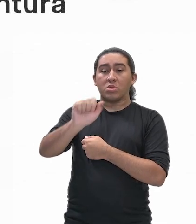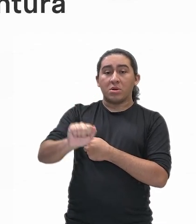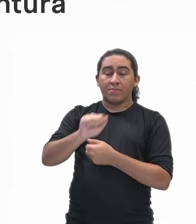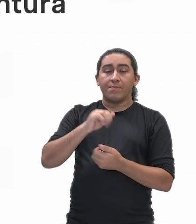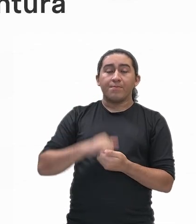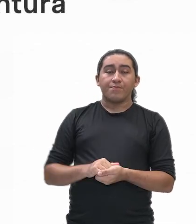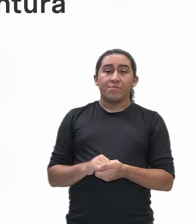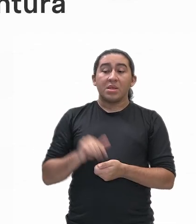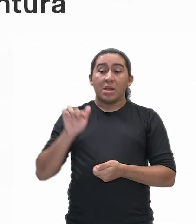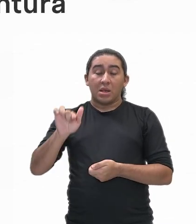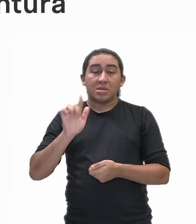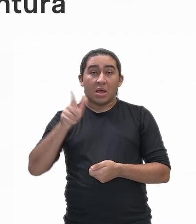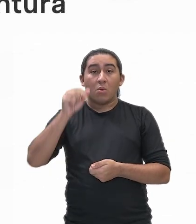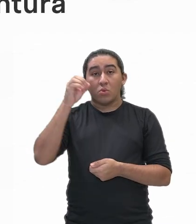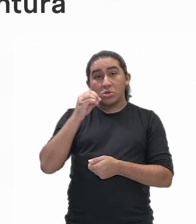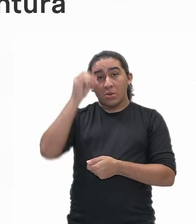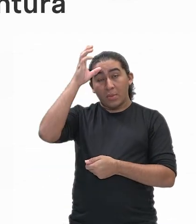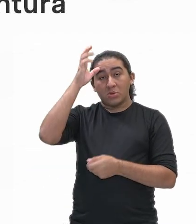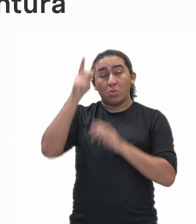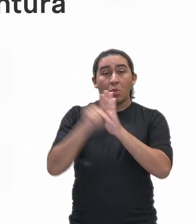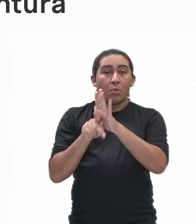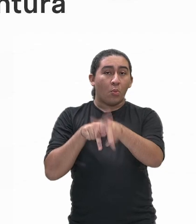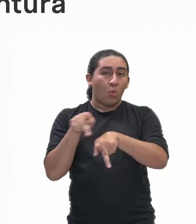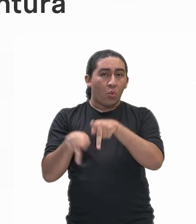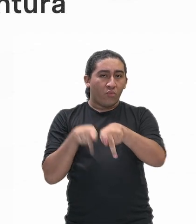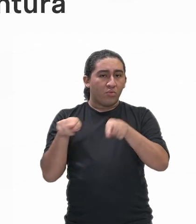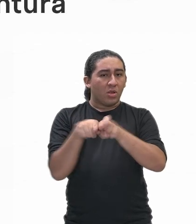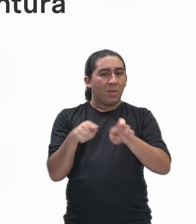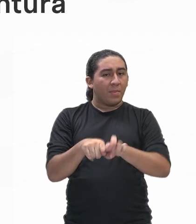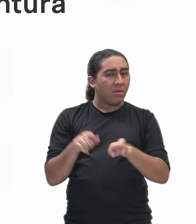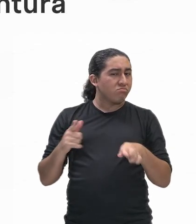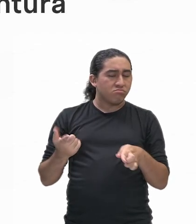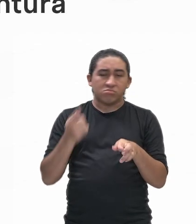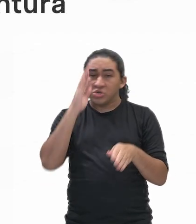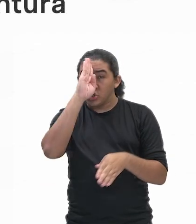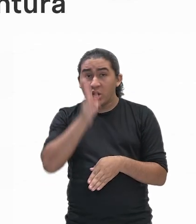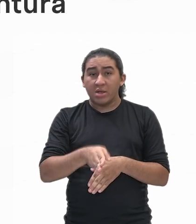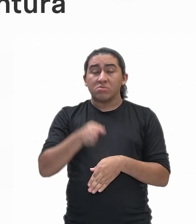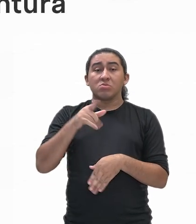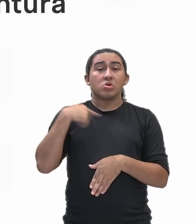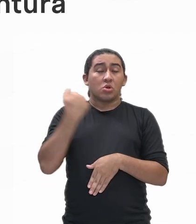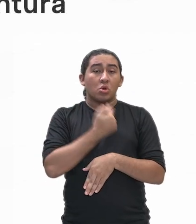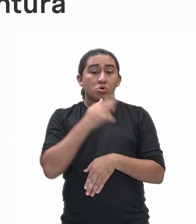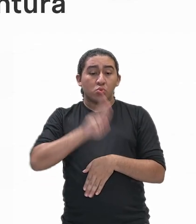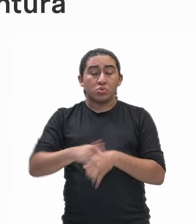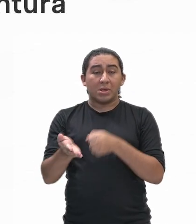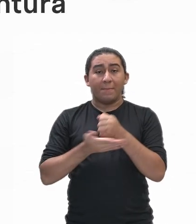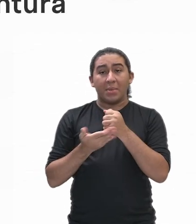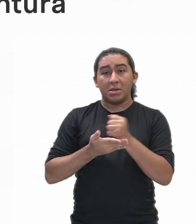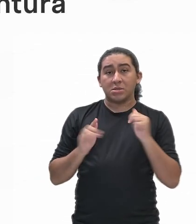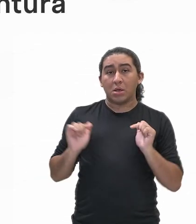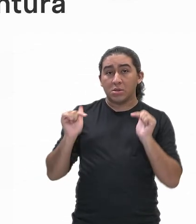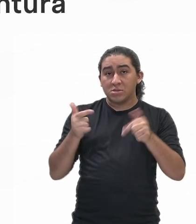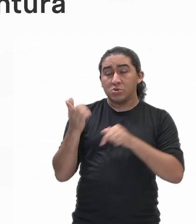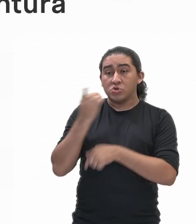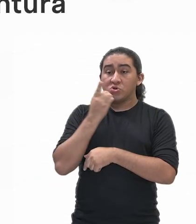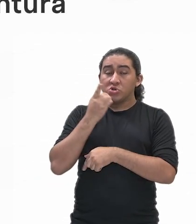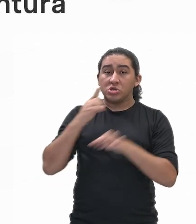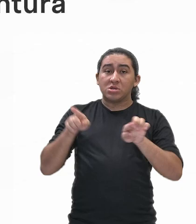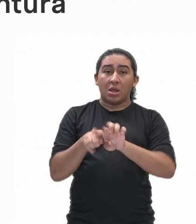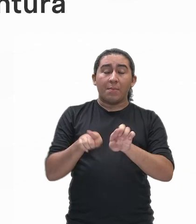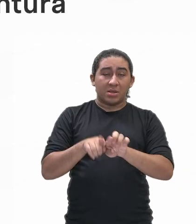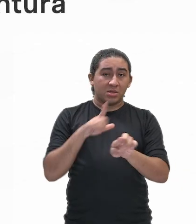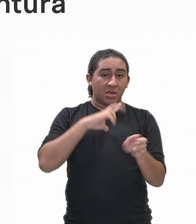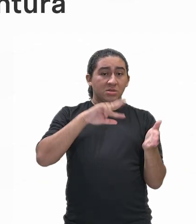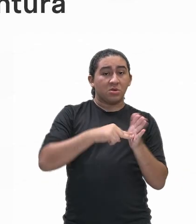comum é o conhecimento vulgar e prático que orienta nossas ações no cotidiano e lhes dá